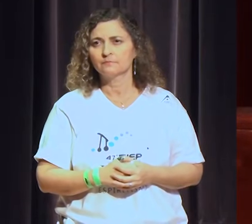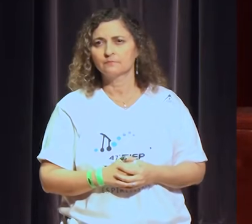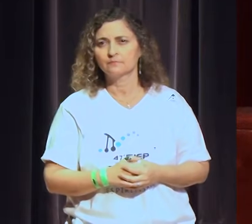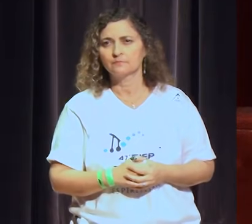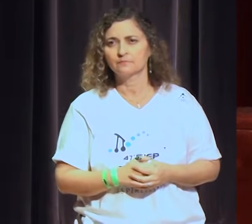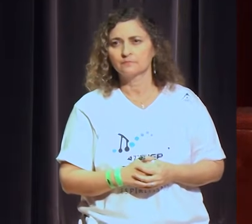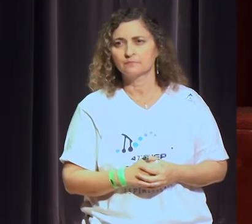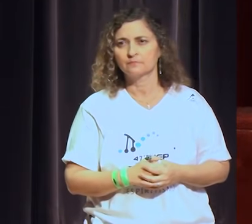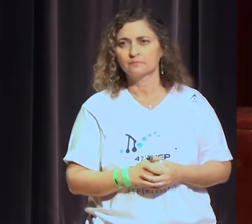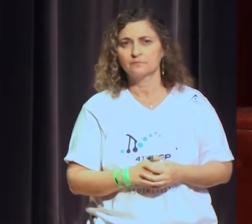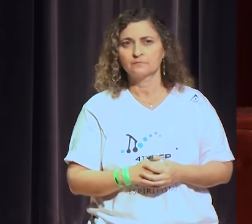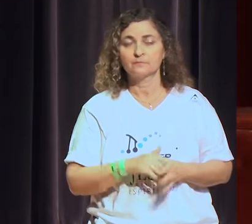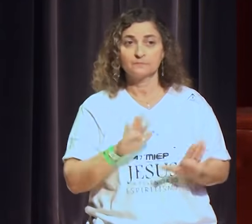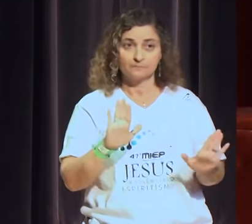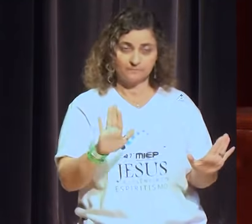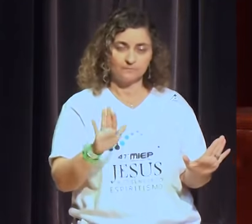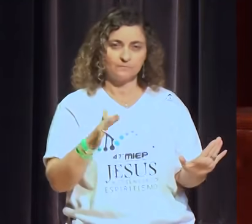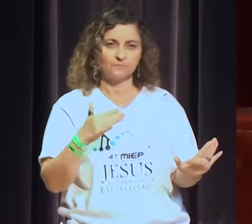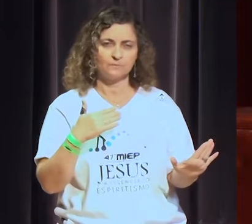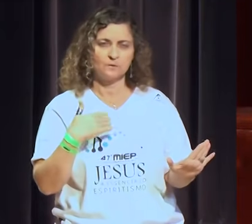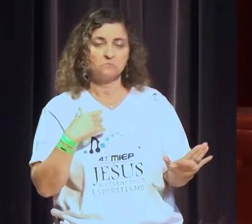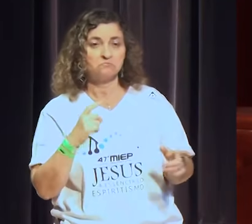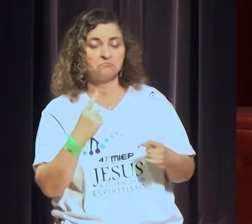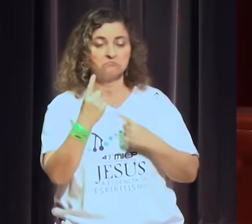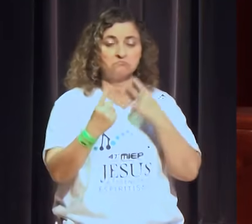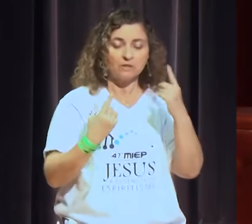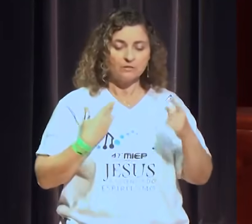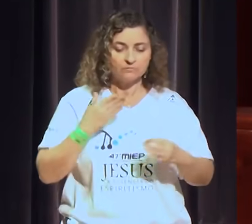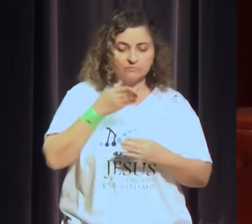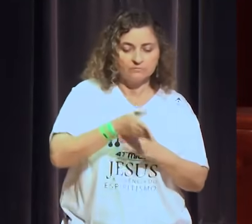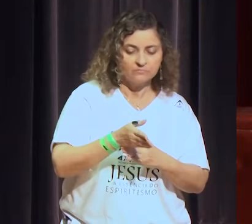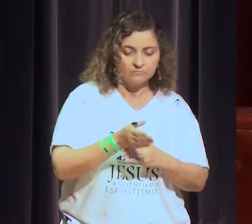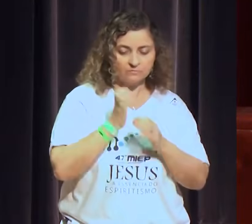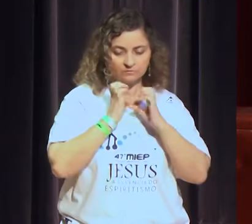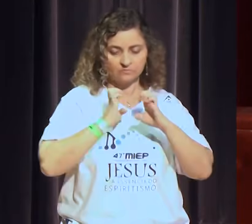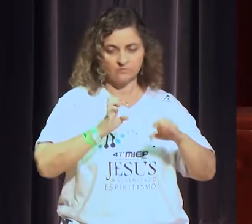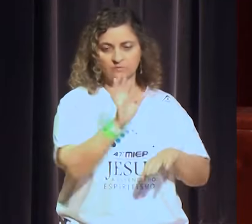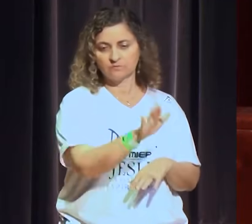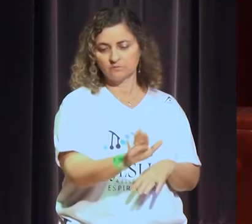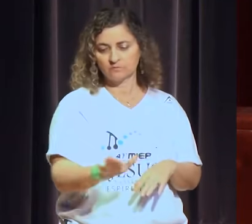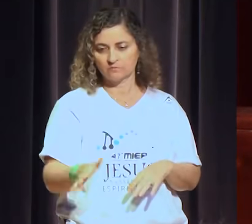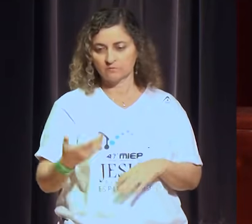Eu às vezes eu vou lá na aula de evangelização da infância. Aí chego lá os meninos.